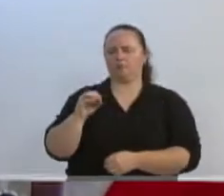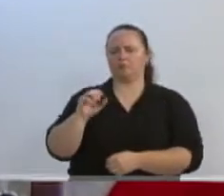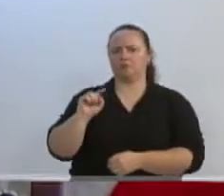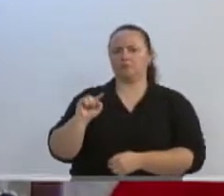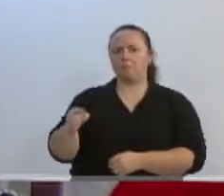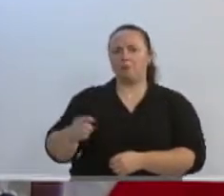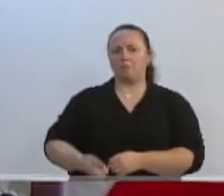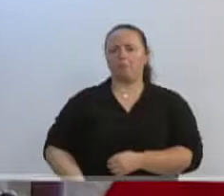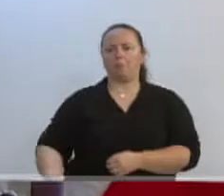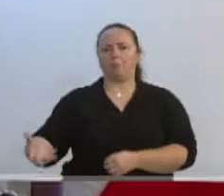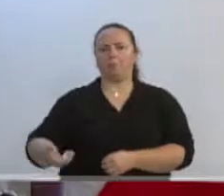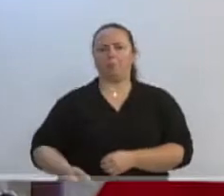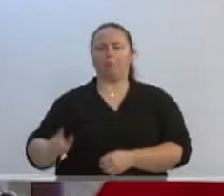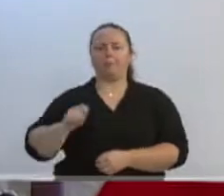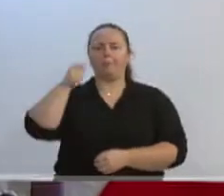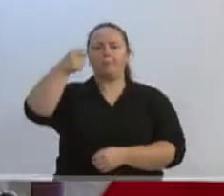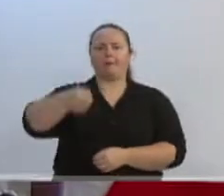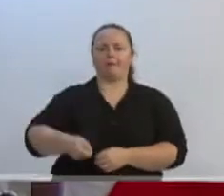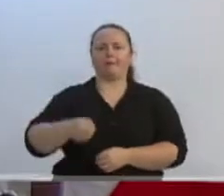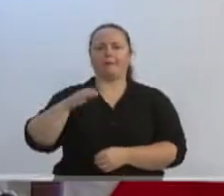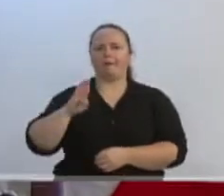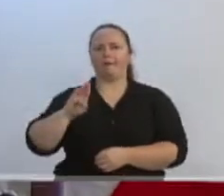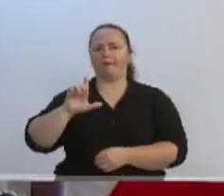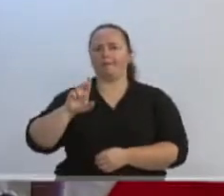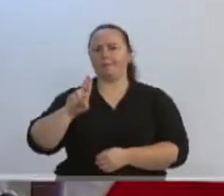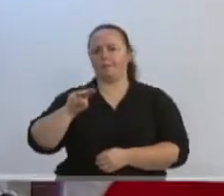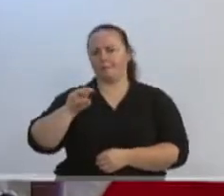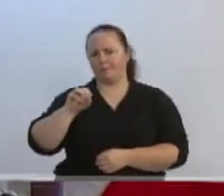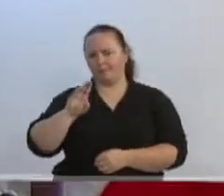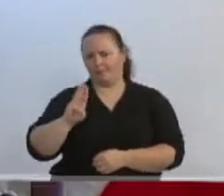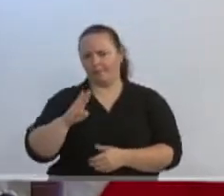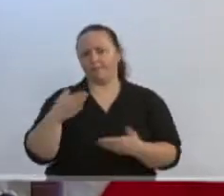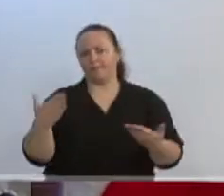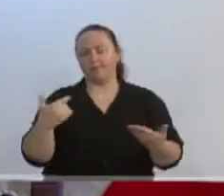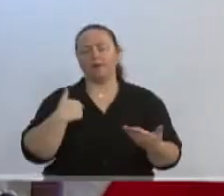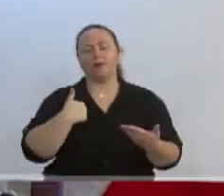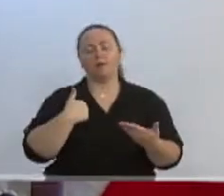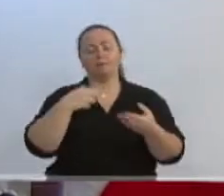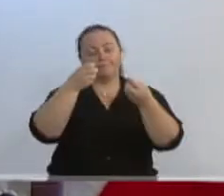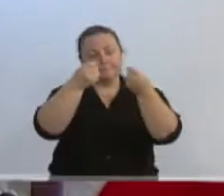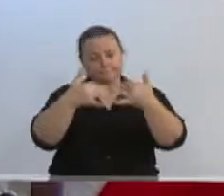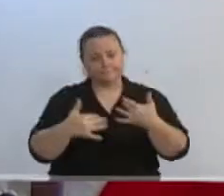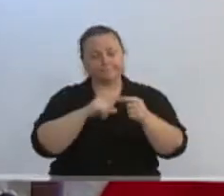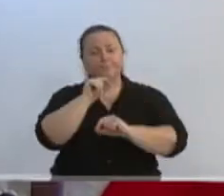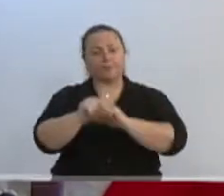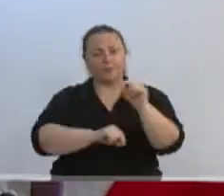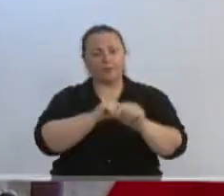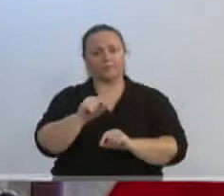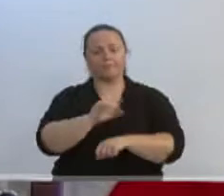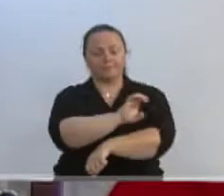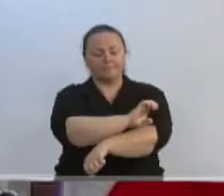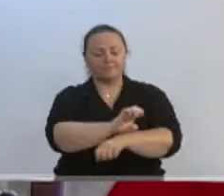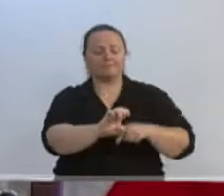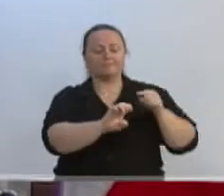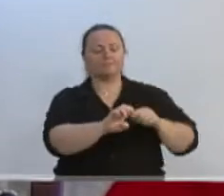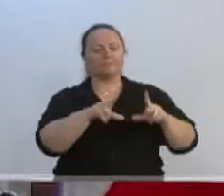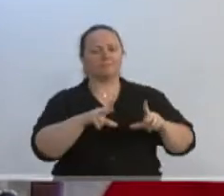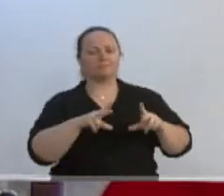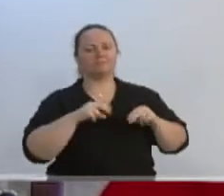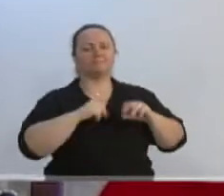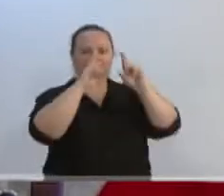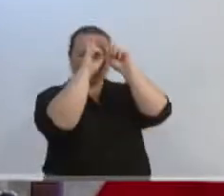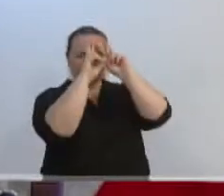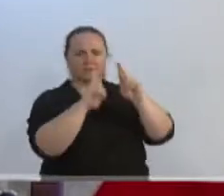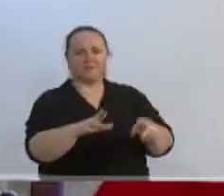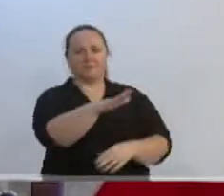Blue Mob. E isso eu quero falar com muito respeito, porque nós precisamos tratar a educação como ela deve ser tratada. A educação é